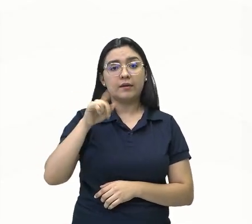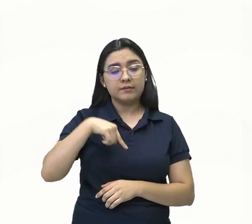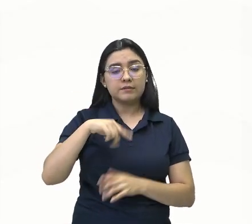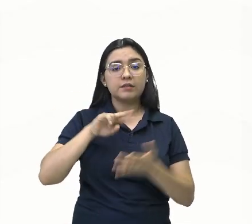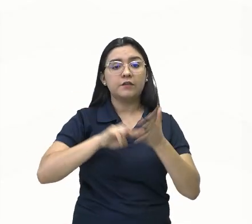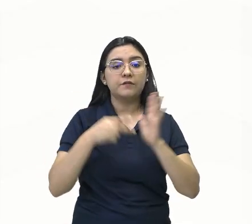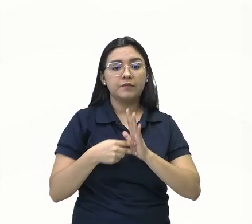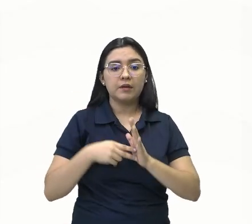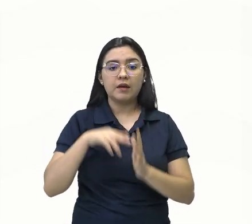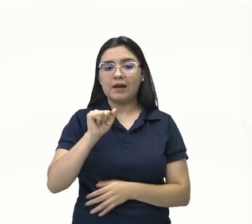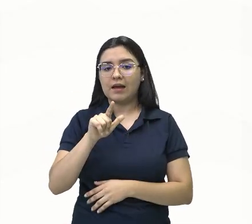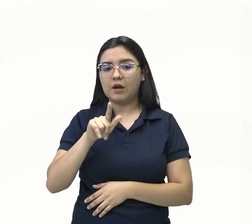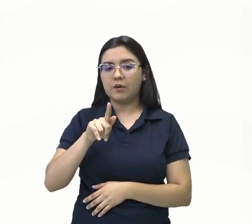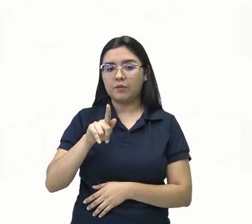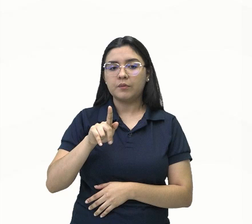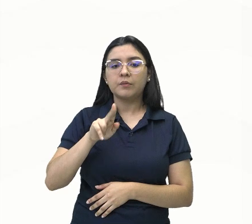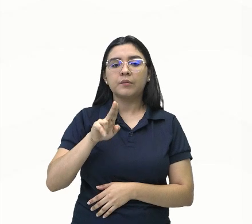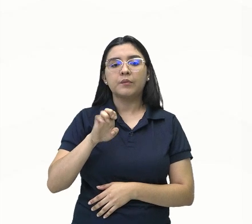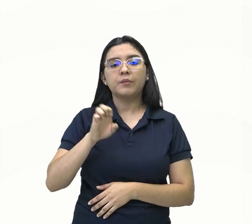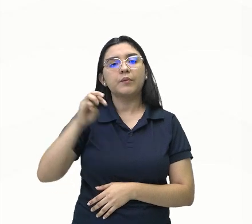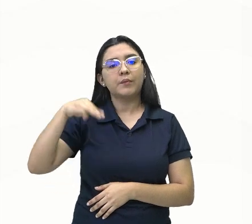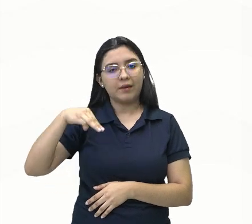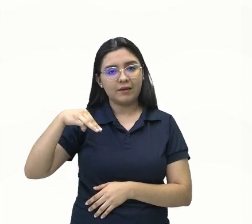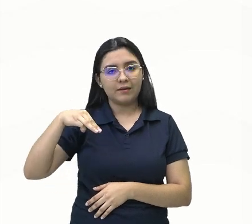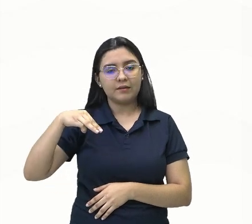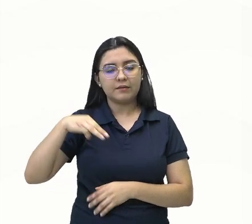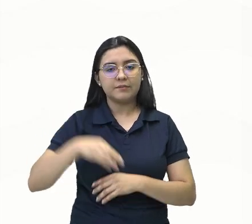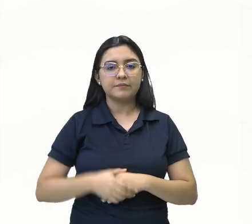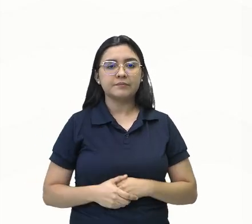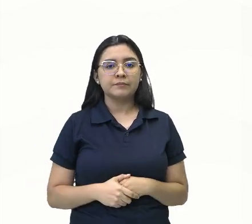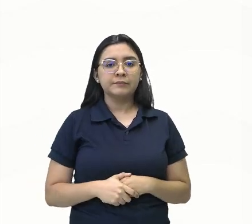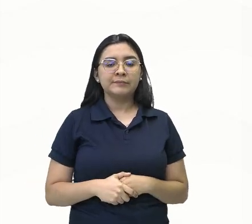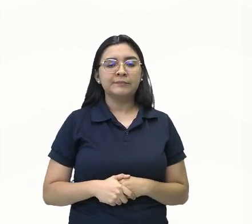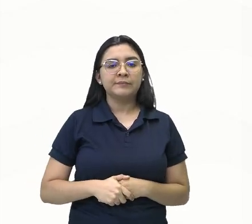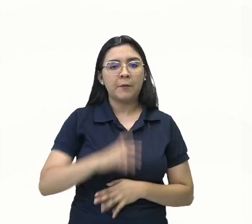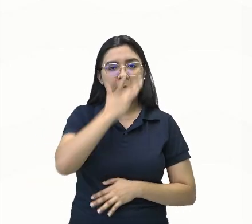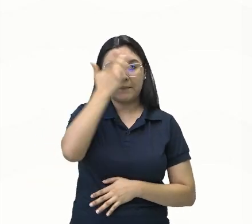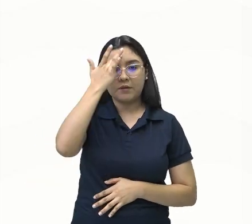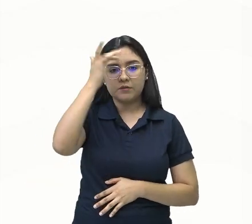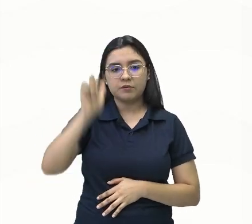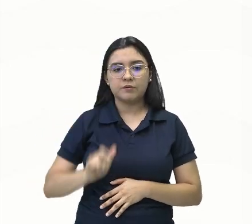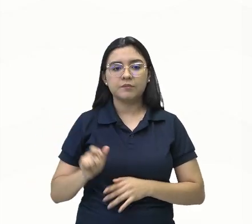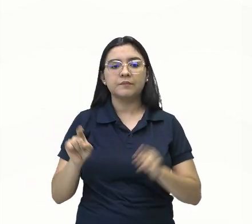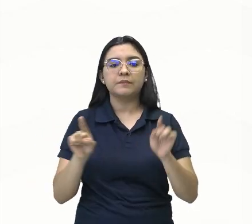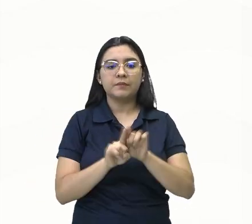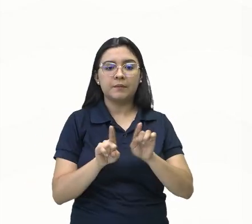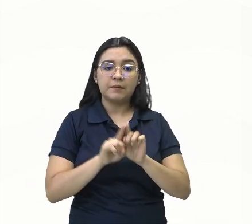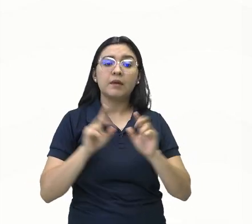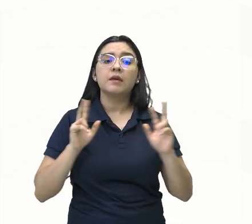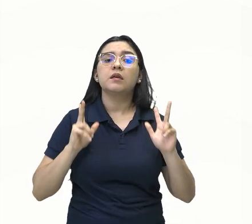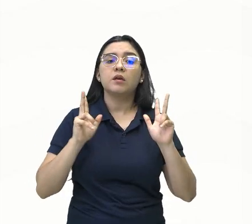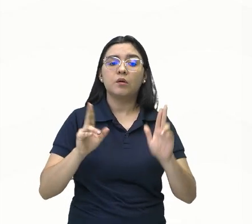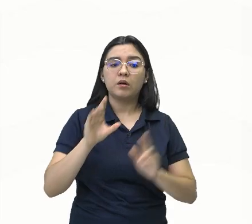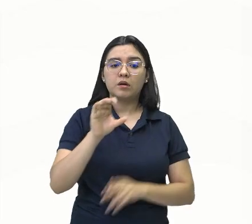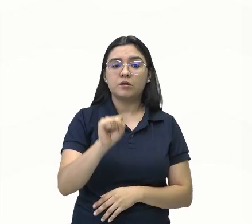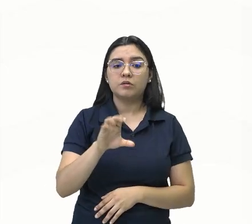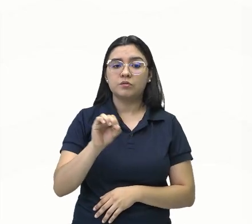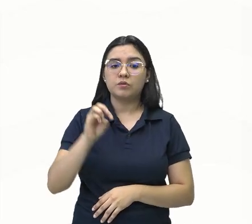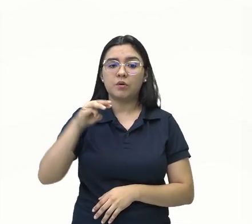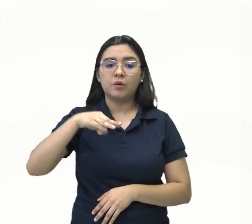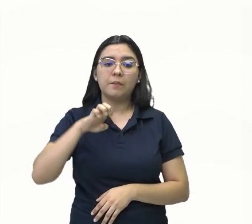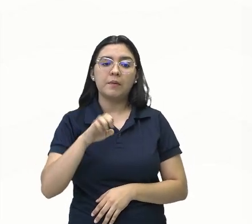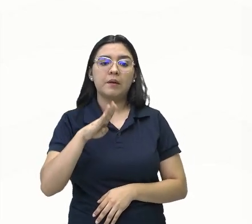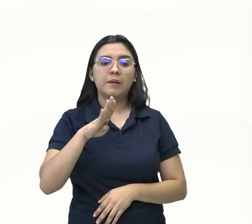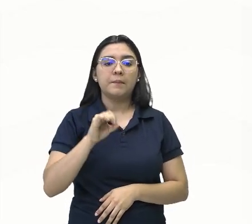tá? Someone também significa alguém, tá? Igual a somebody, tá? Mas um